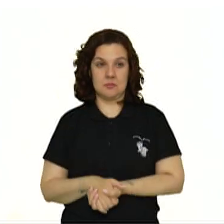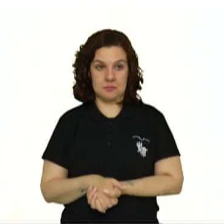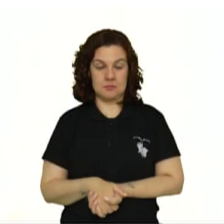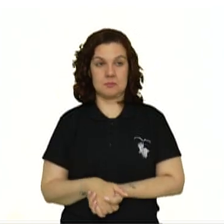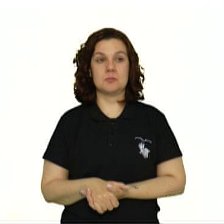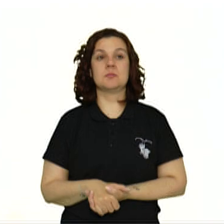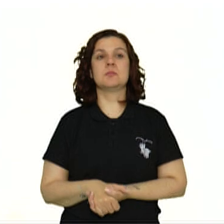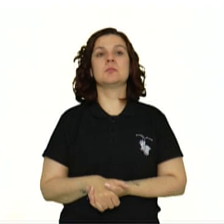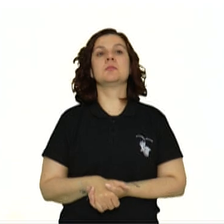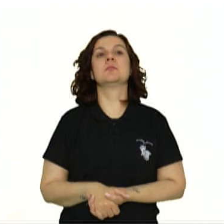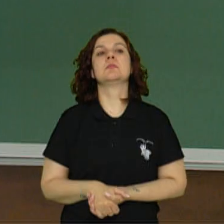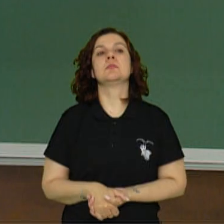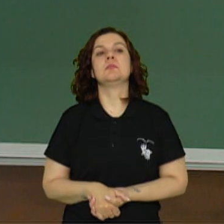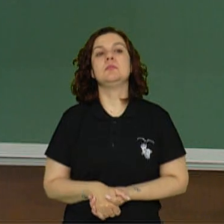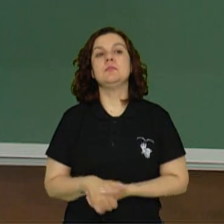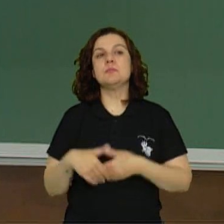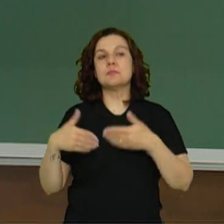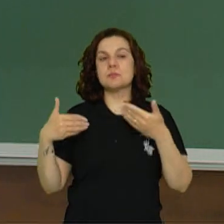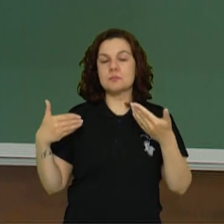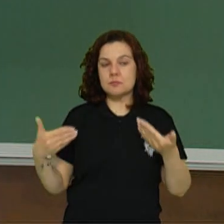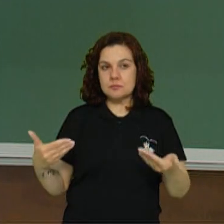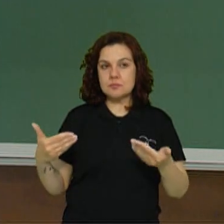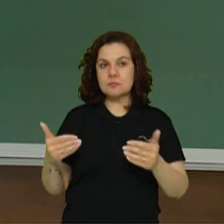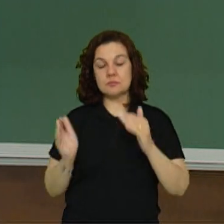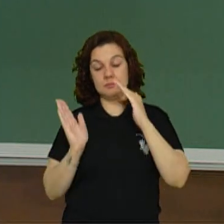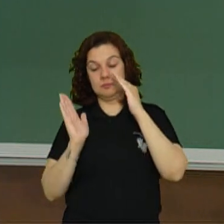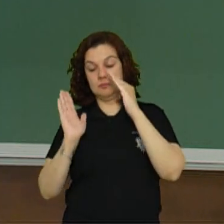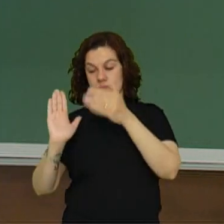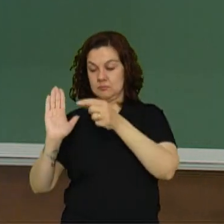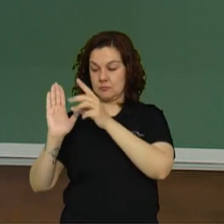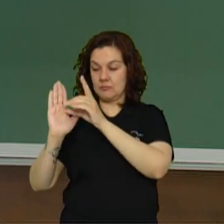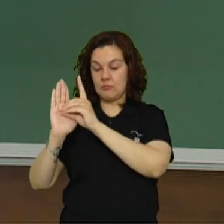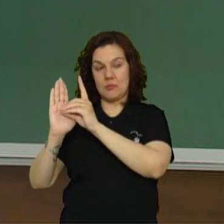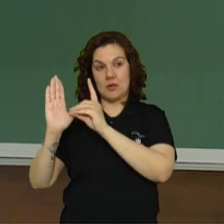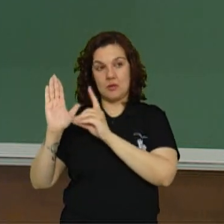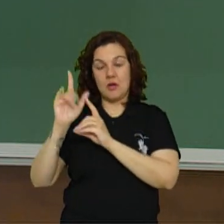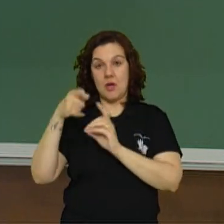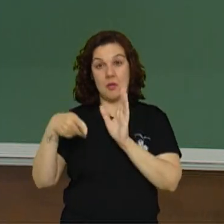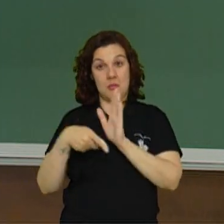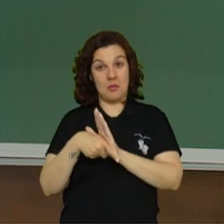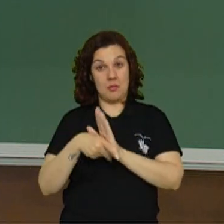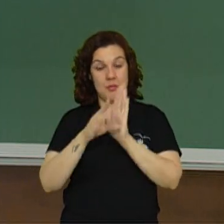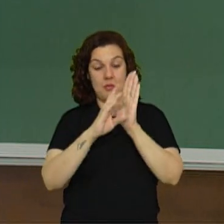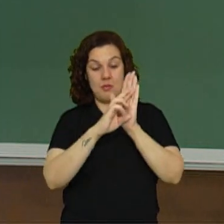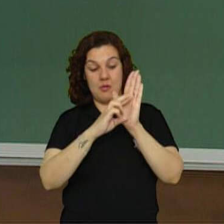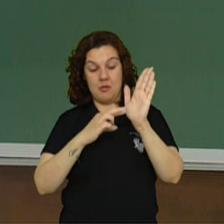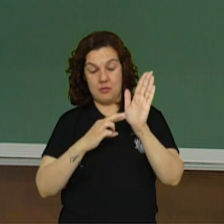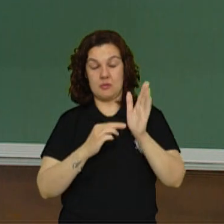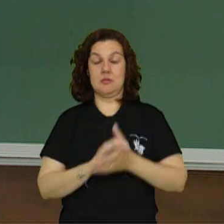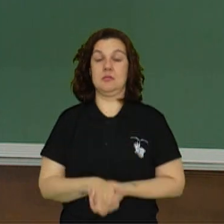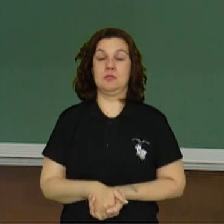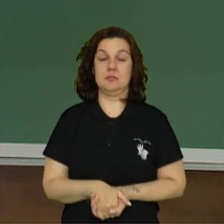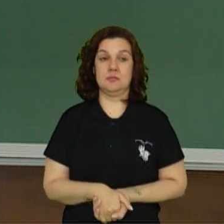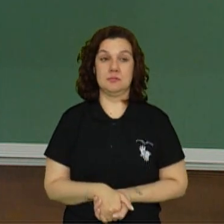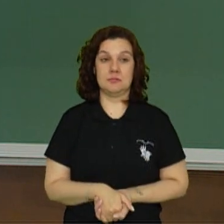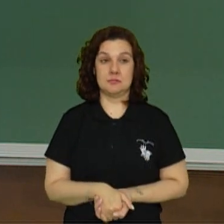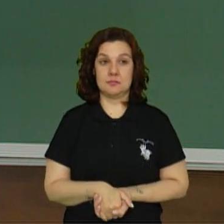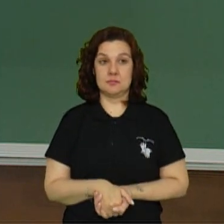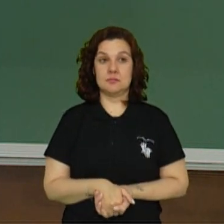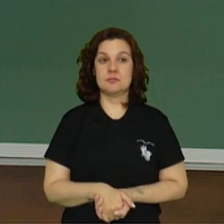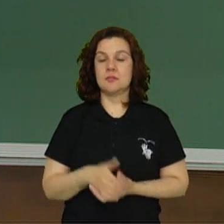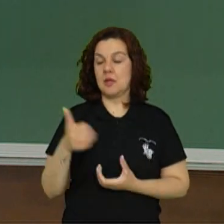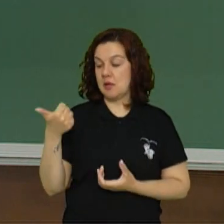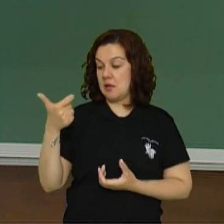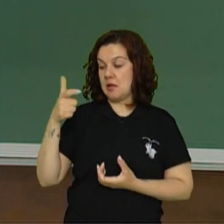meio da circunferência. Então, um pedaço dessa diagonal vai fazer parte do raio, concorda? E essa diagonal